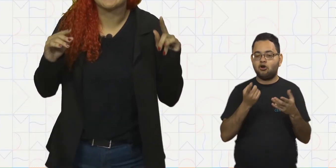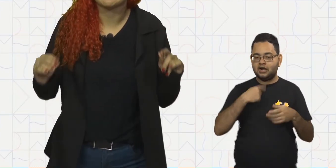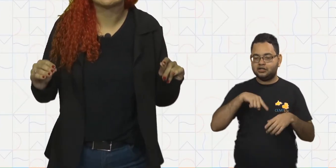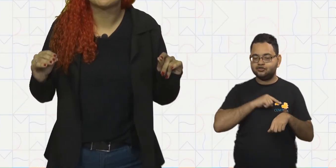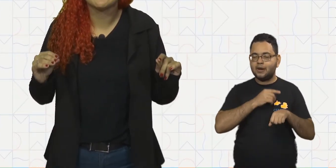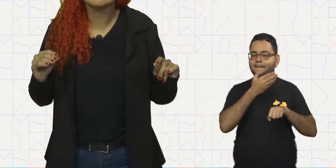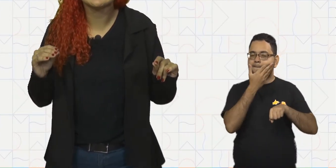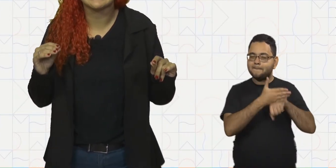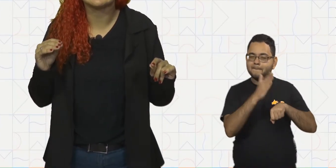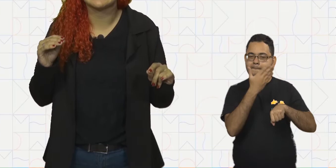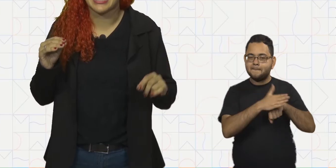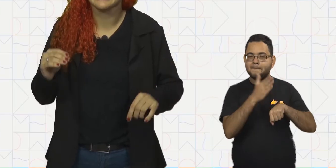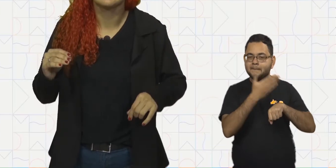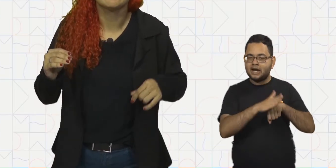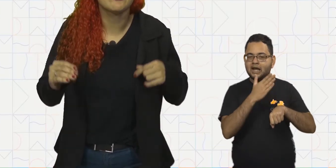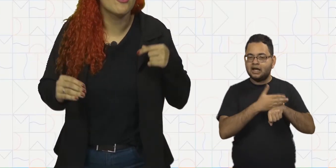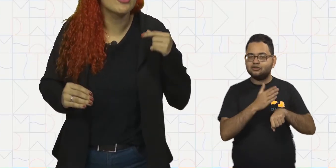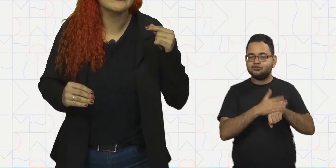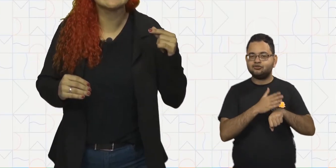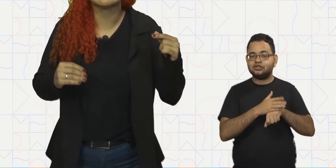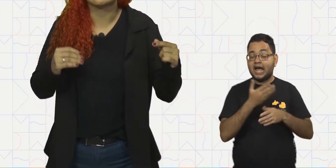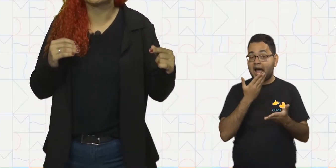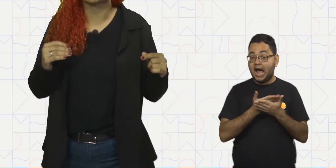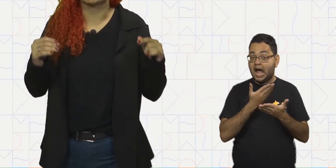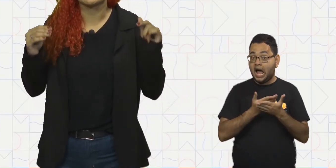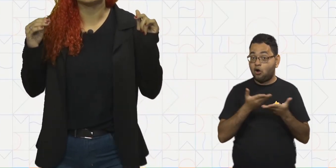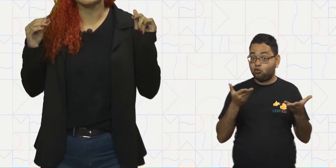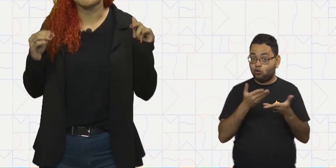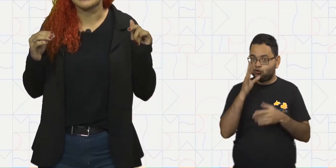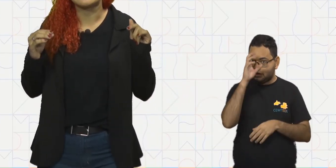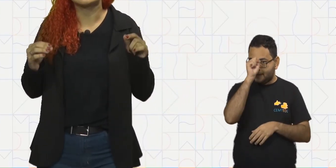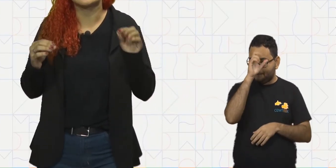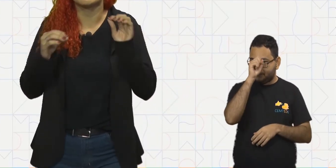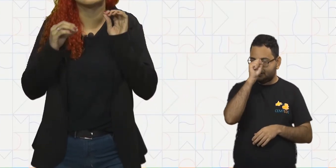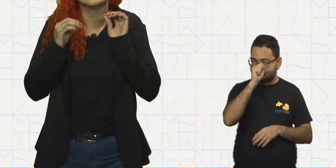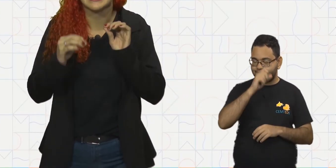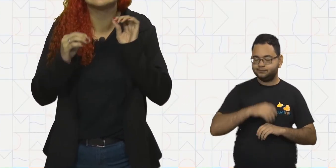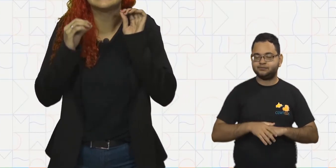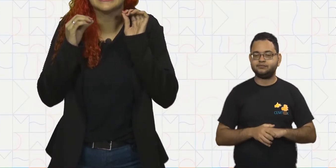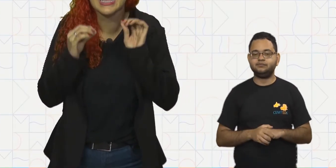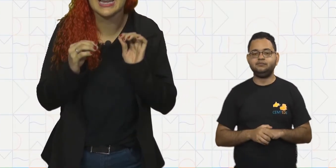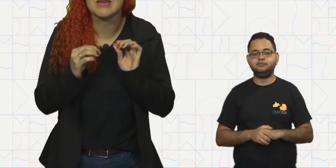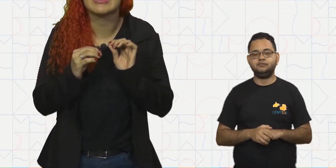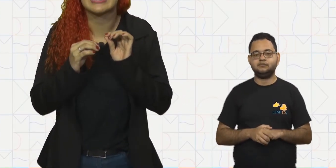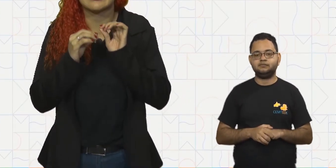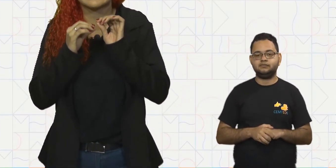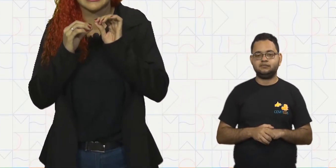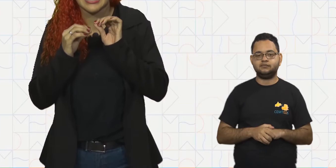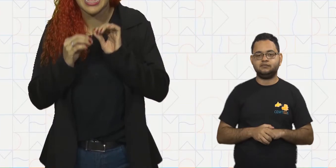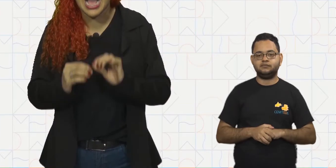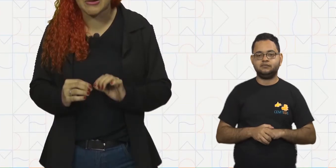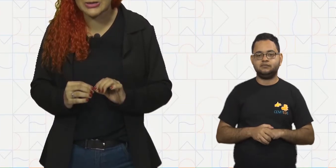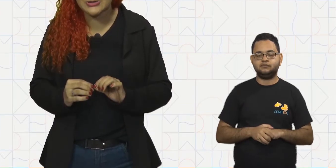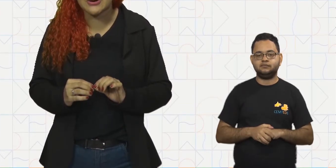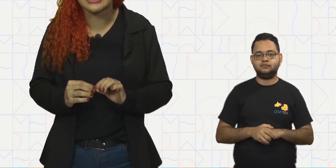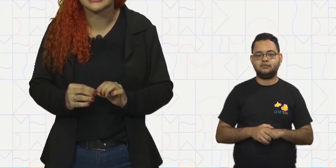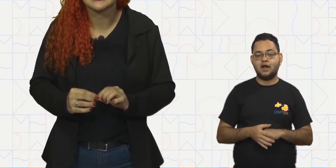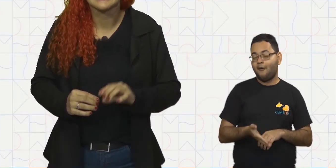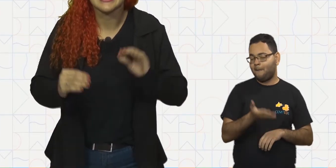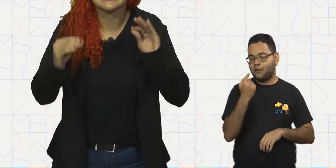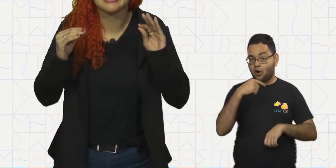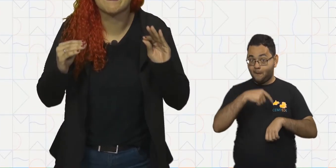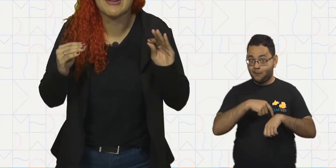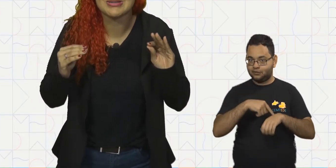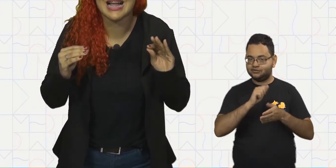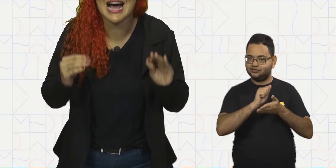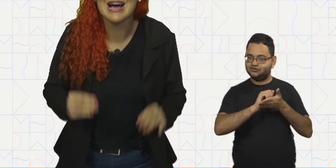agora nós vamos testar todos nossos conhecimentos que nós adquirimos na nossa aula